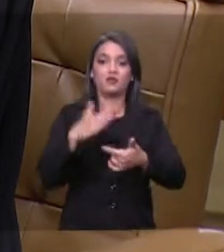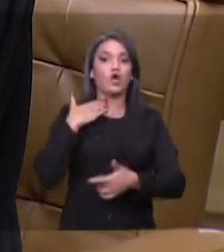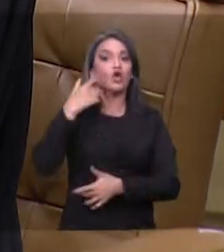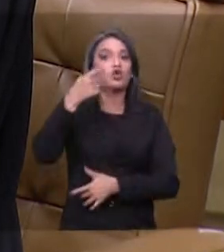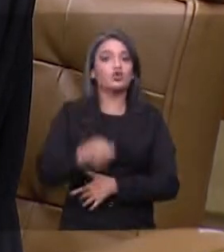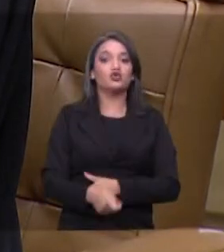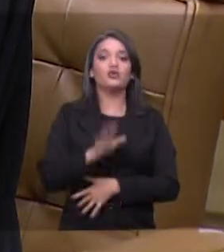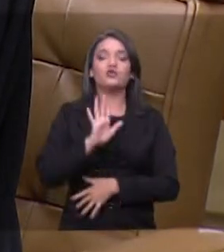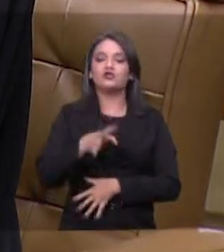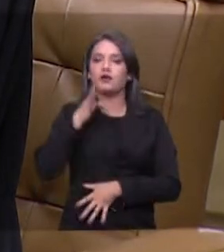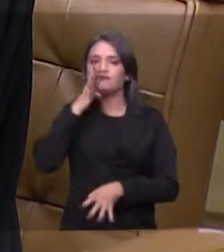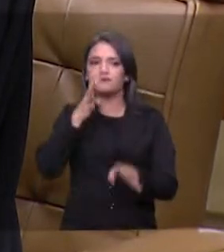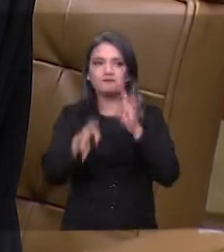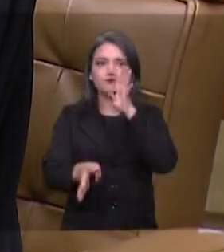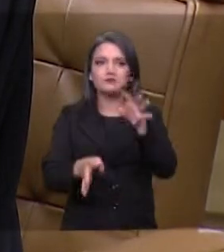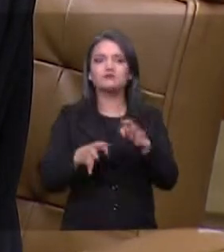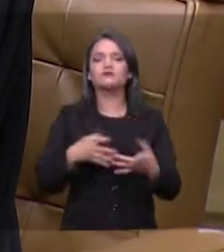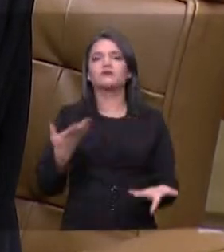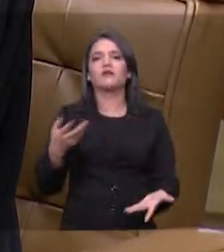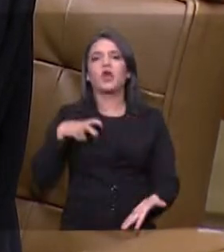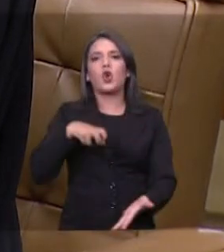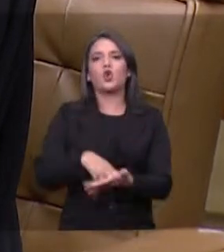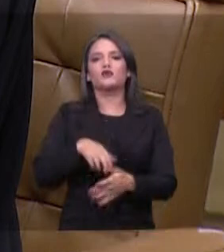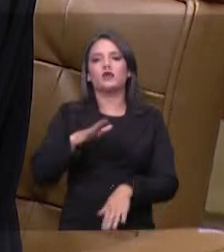condenaram proporcionalmente mais negros,